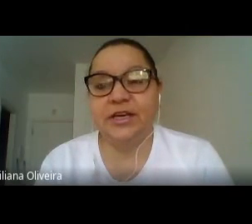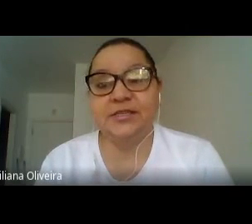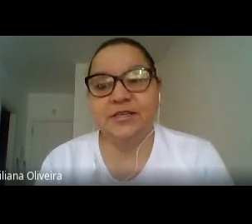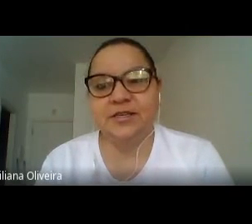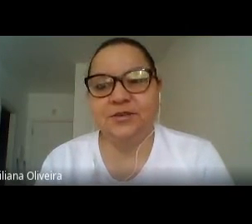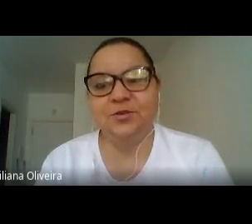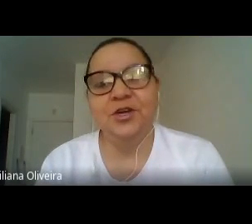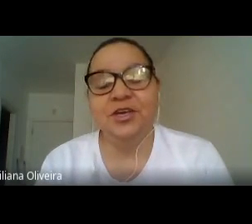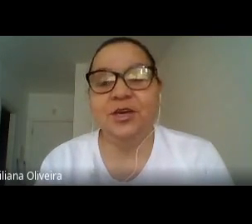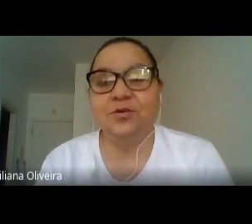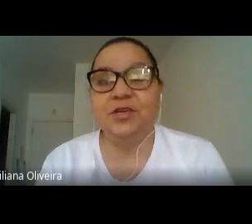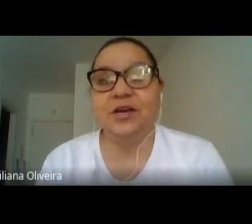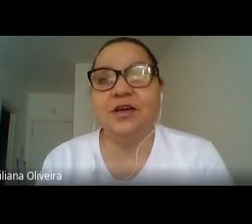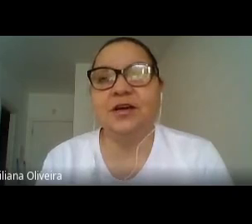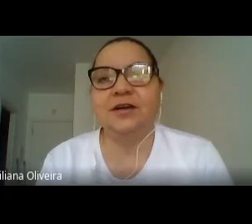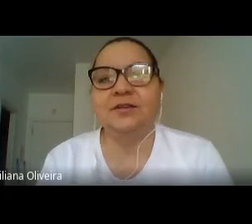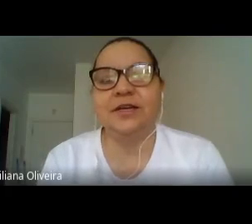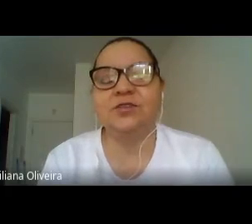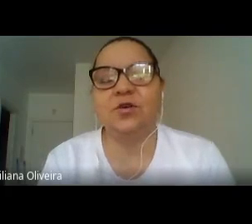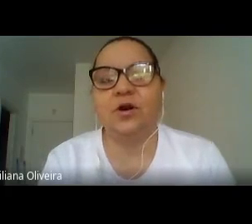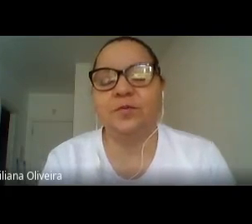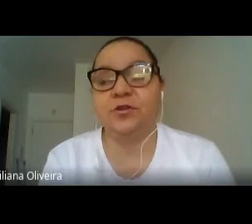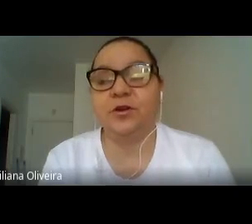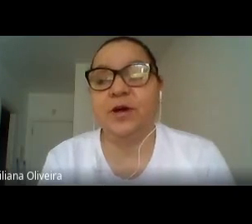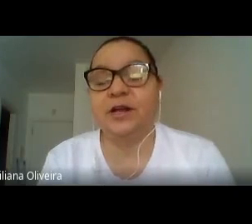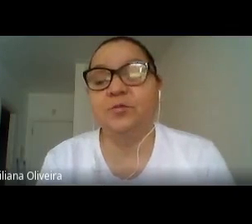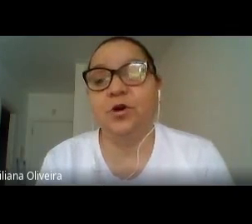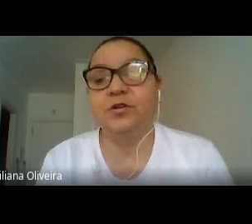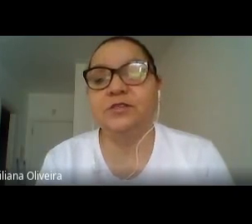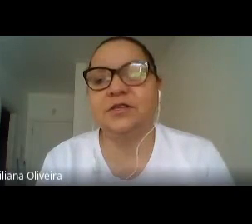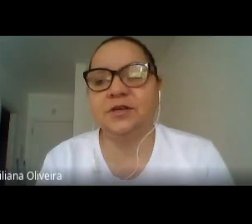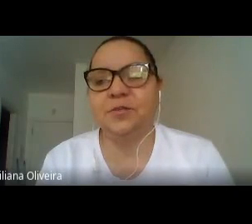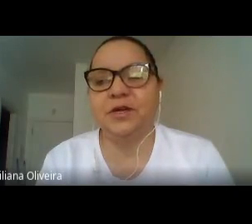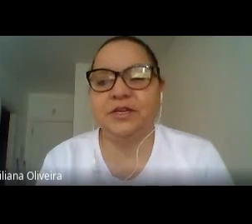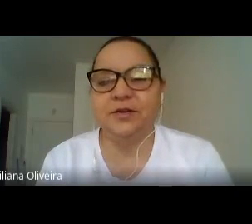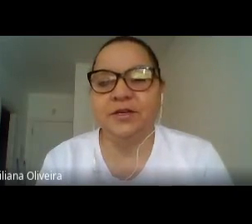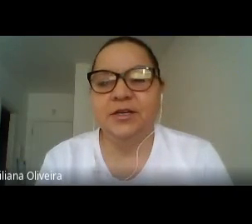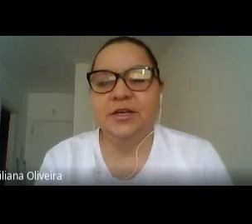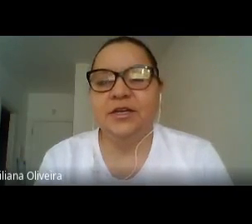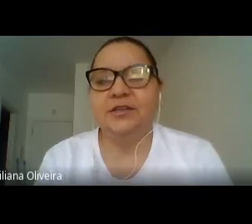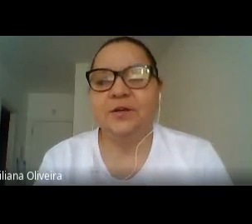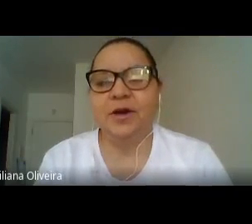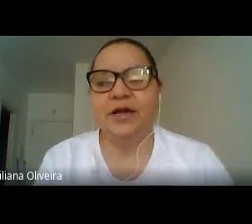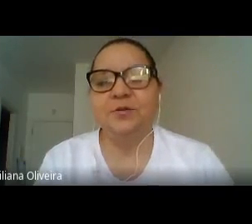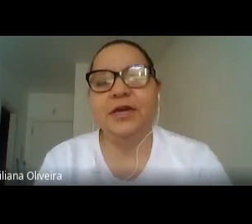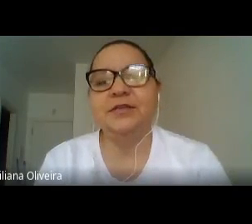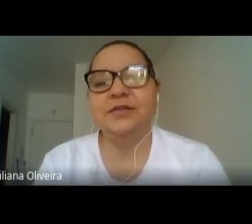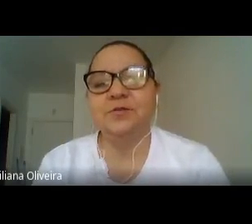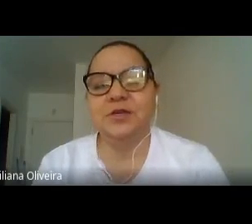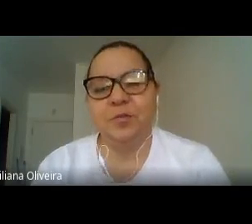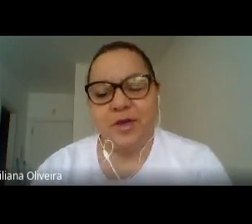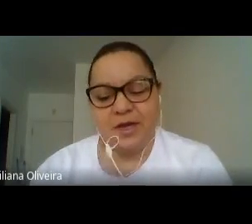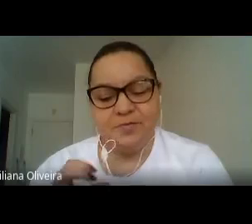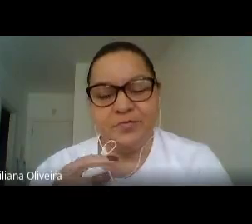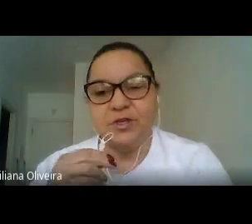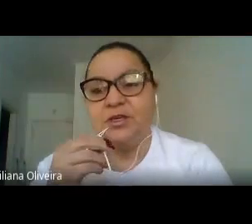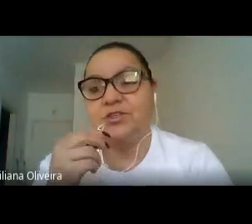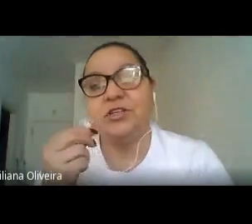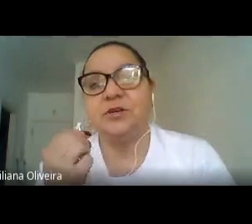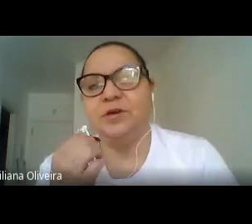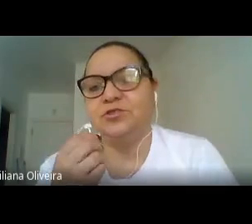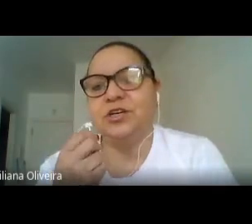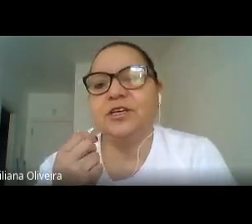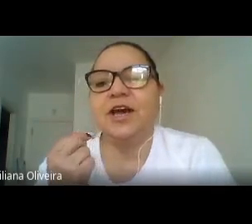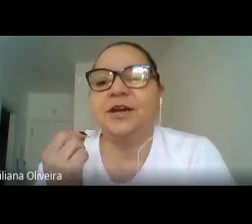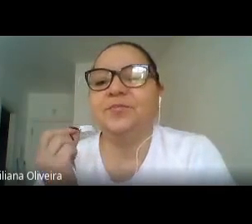intelectual, né? Esse ano que eu ia na escola, porque eu moro em Santa Maria e trabalho em São Cepé